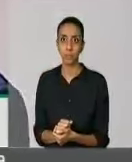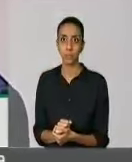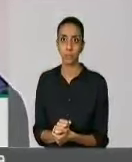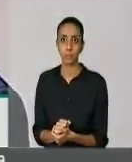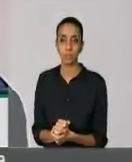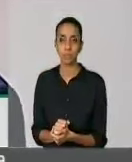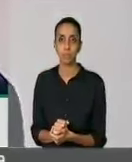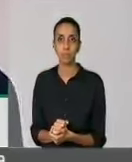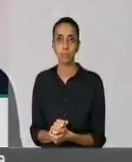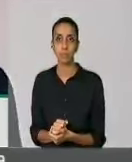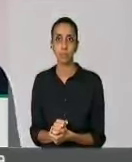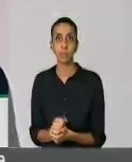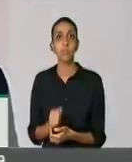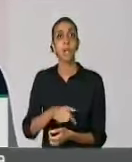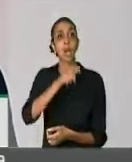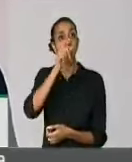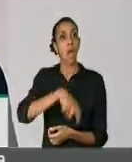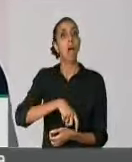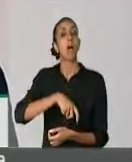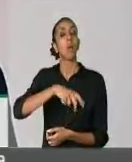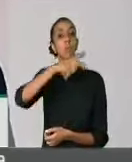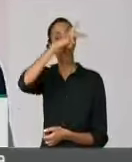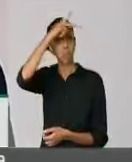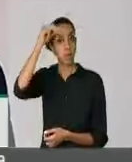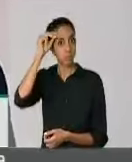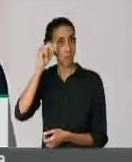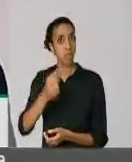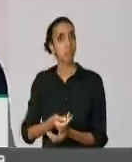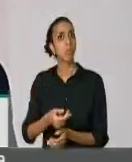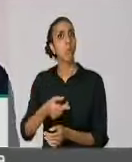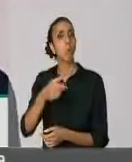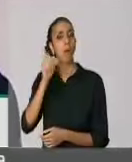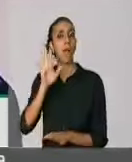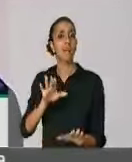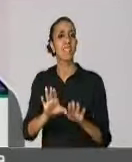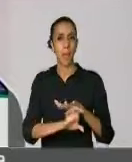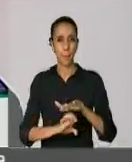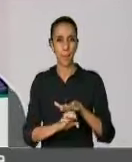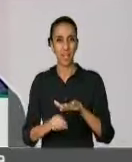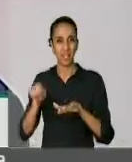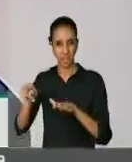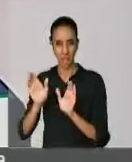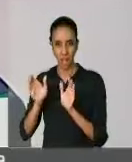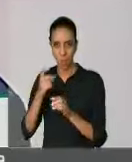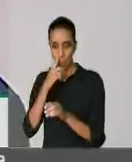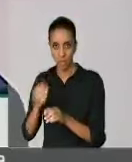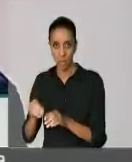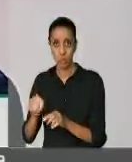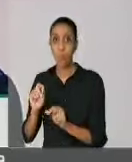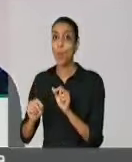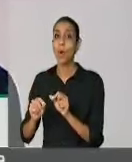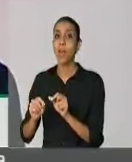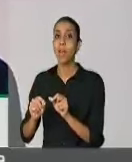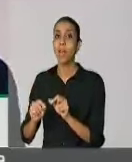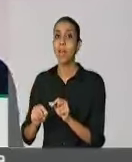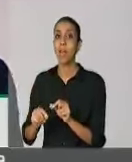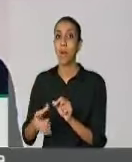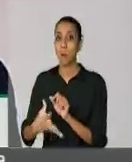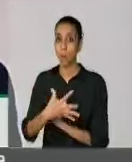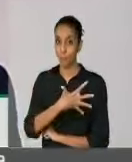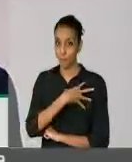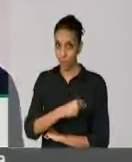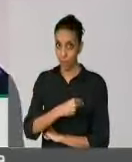empresa que financiou a sua campanha esta empresa é de propriedade do filho do ex-governador